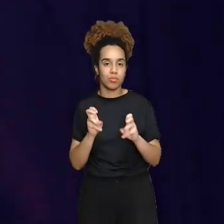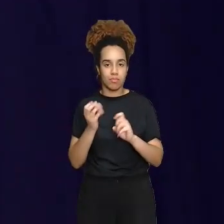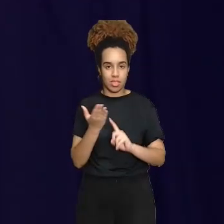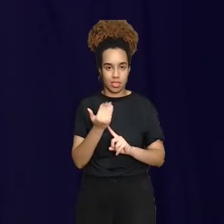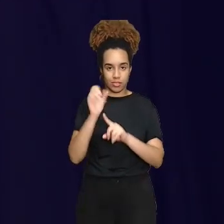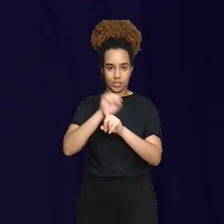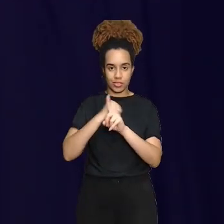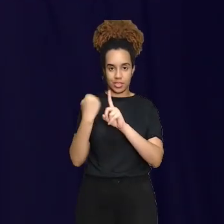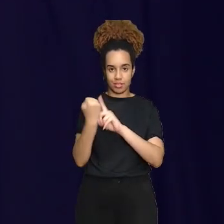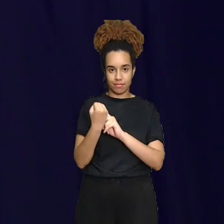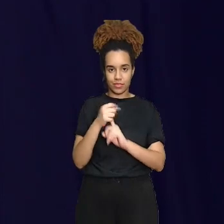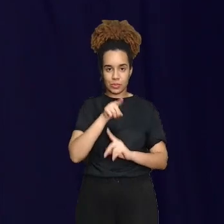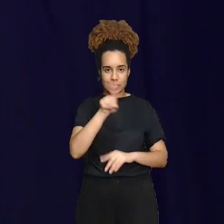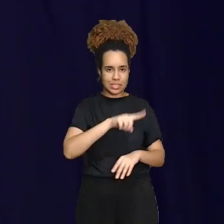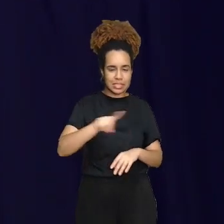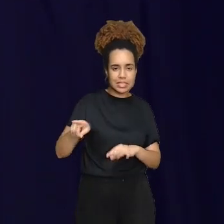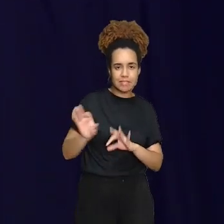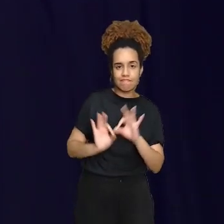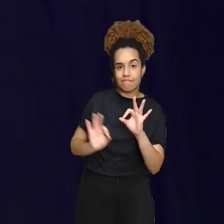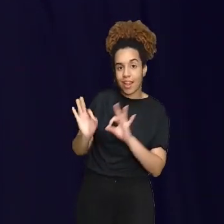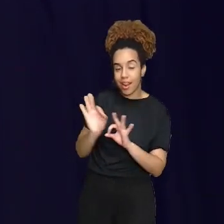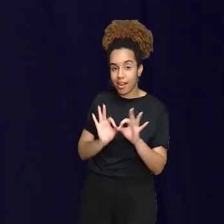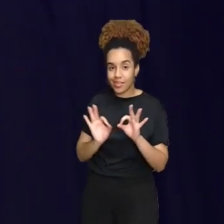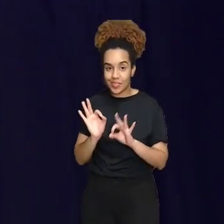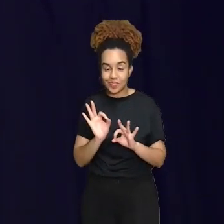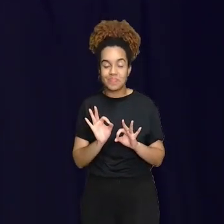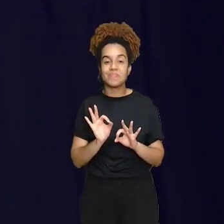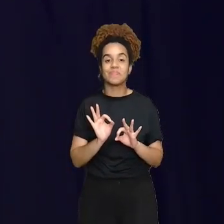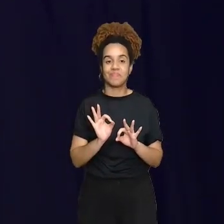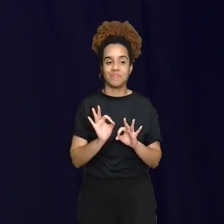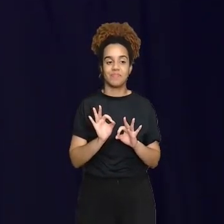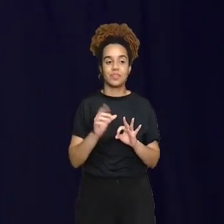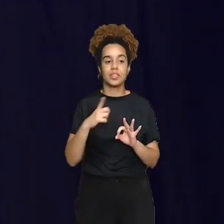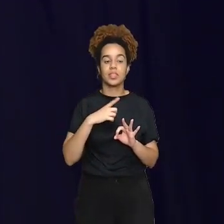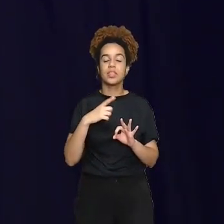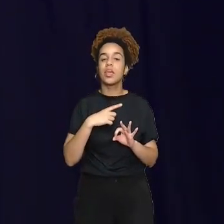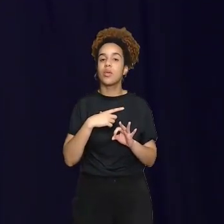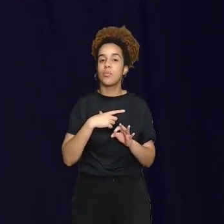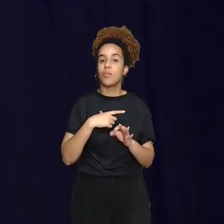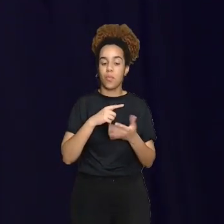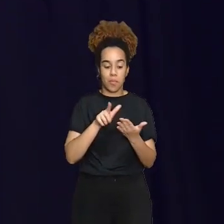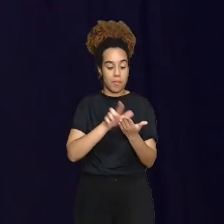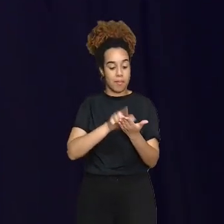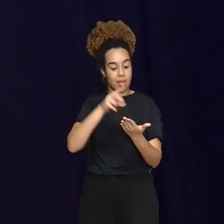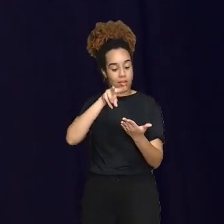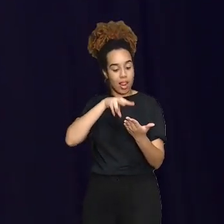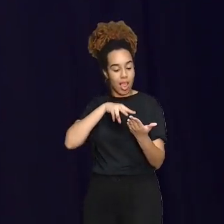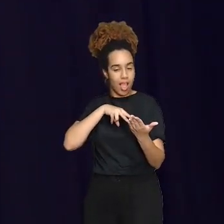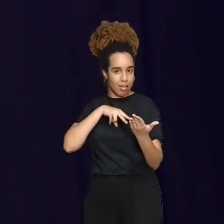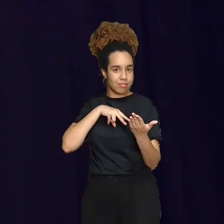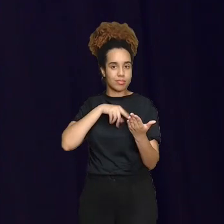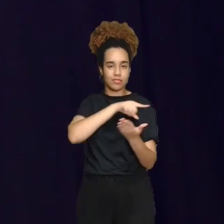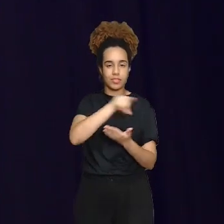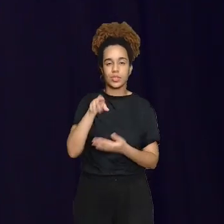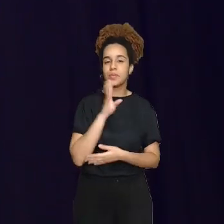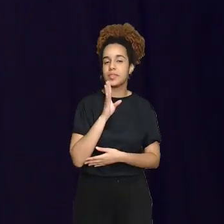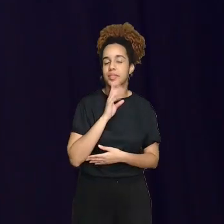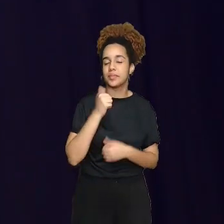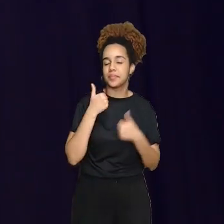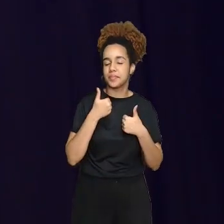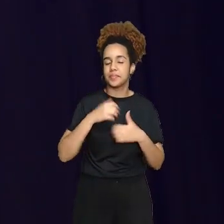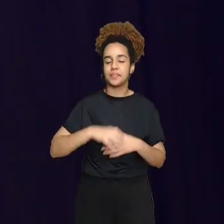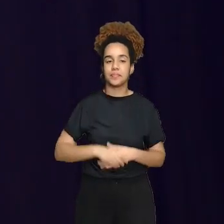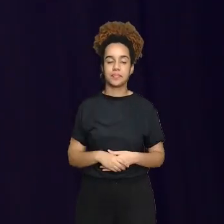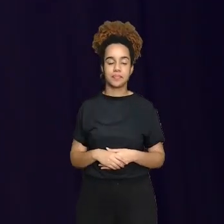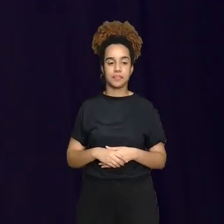preparados e preparadas? Eu tenho a ficha deles, eu comecei a conhecer o pessoal, falei, dei aquela pesquisadinha antes, né? Então tá aqui. A primeira